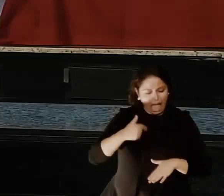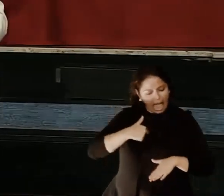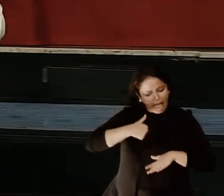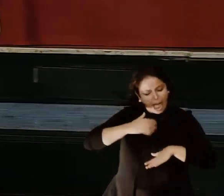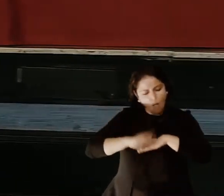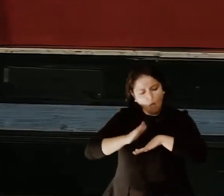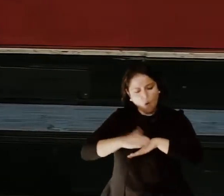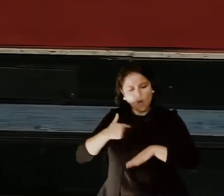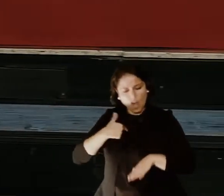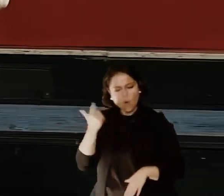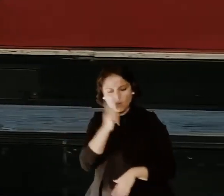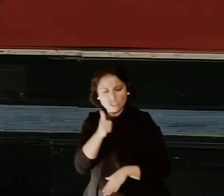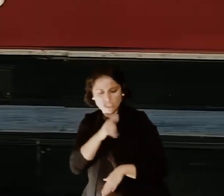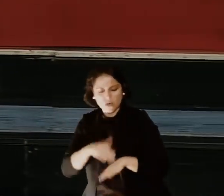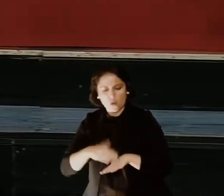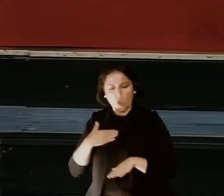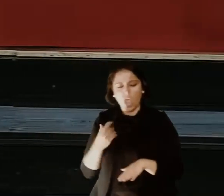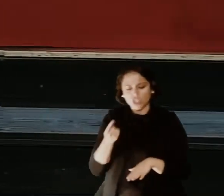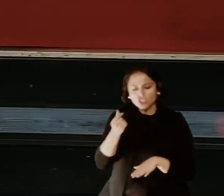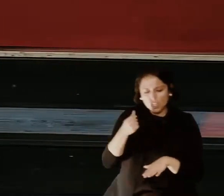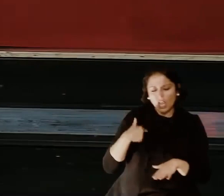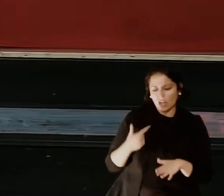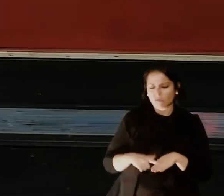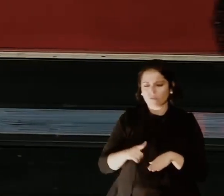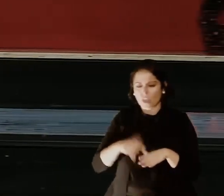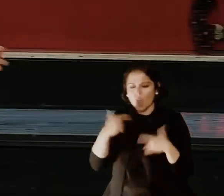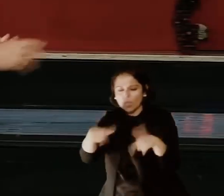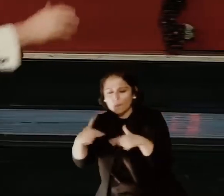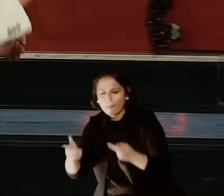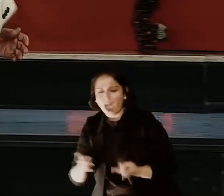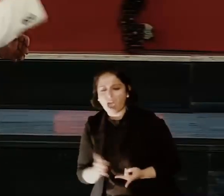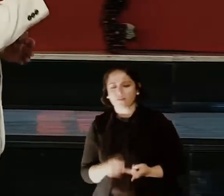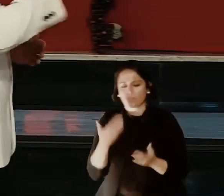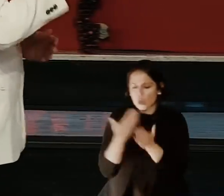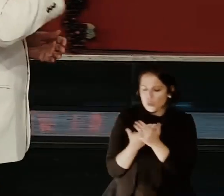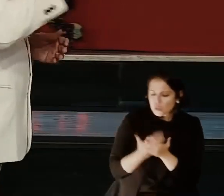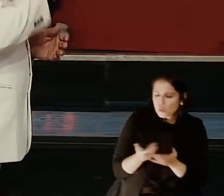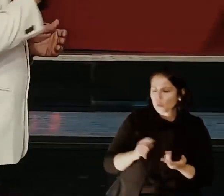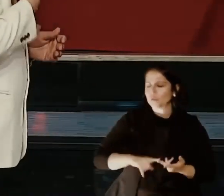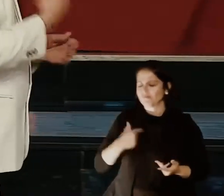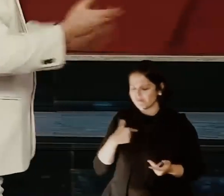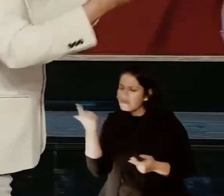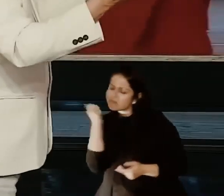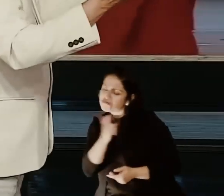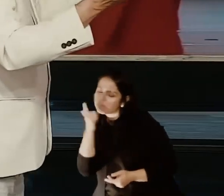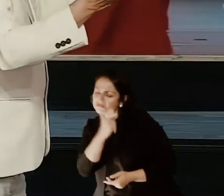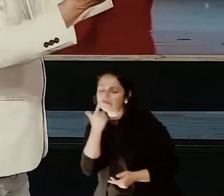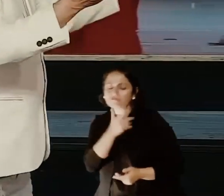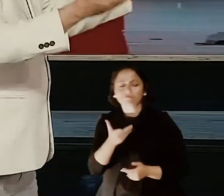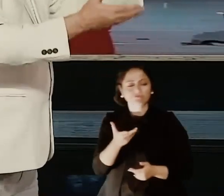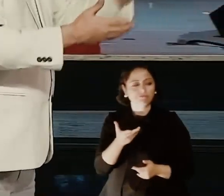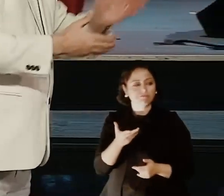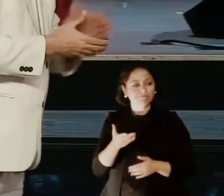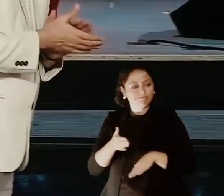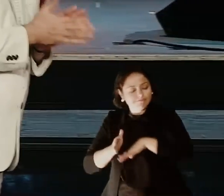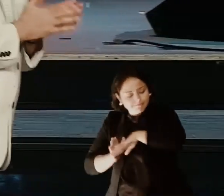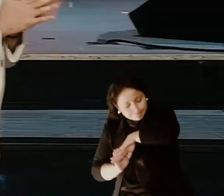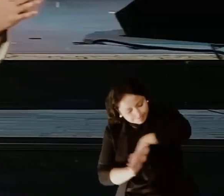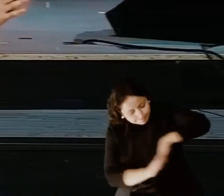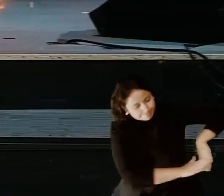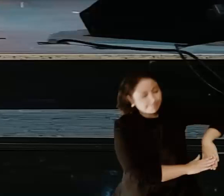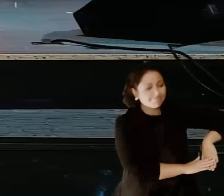sua confiança no seu dinheiro, nos seus estudos, romper com o seu projeto pessoal de vida, para dizer a Jesus, eu quero o